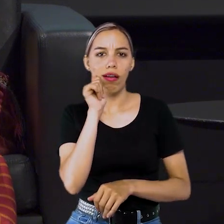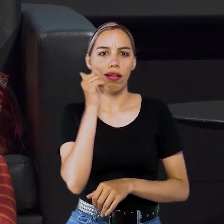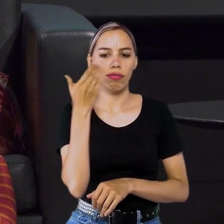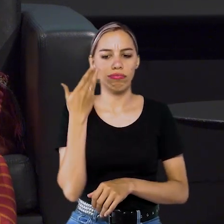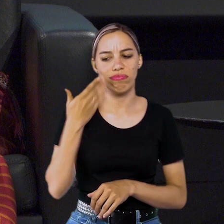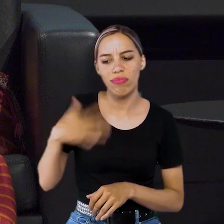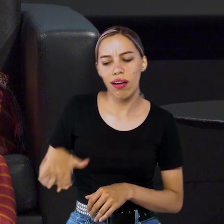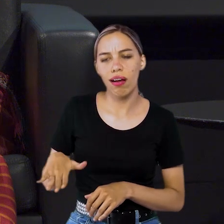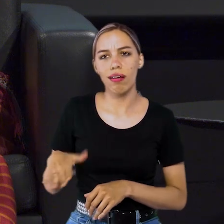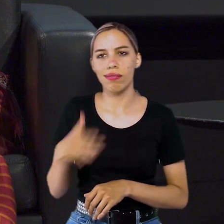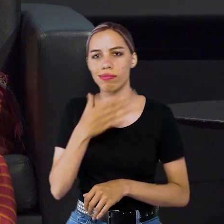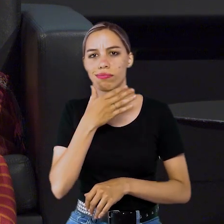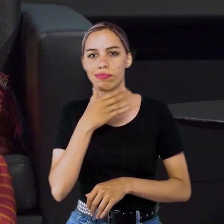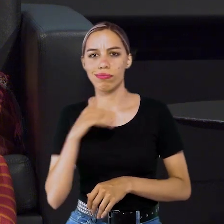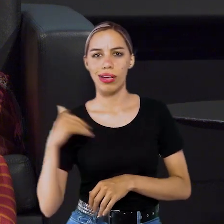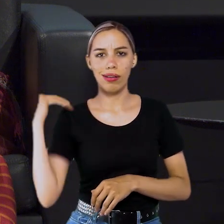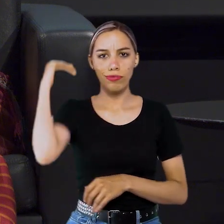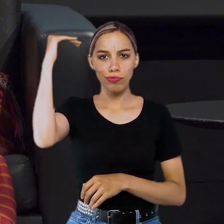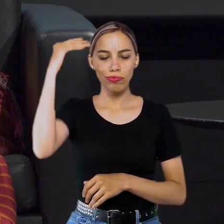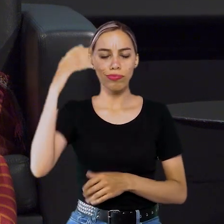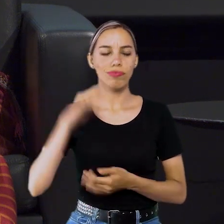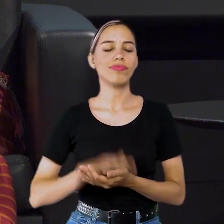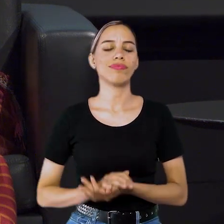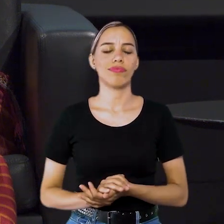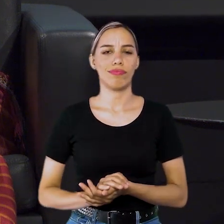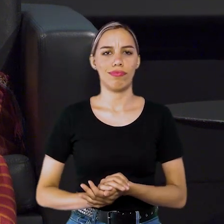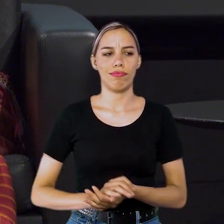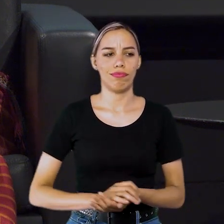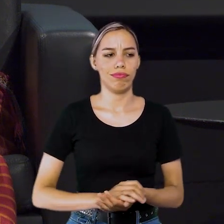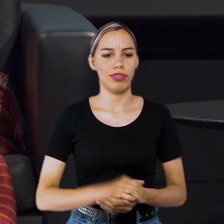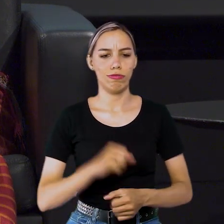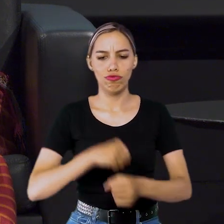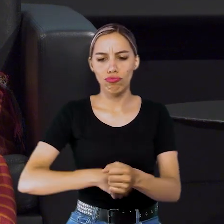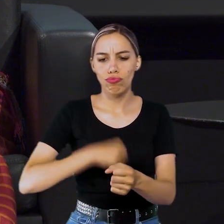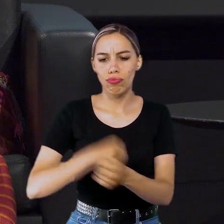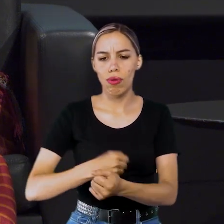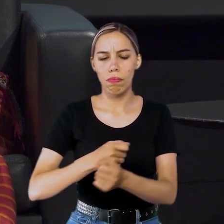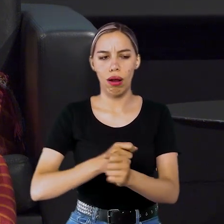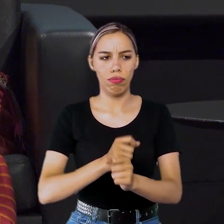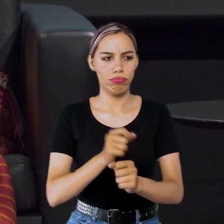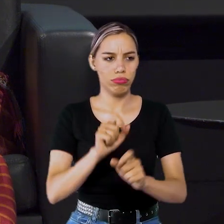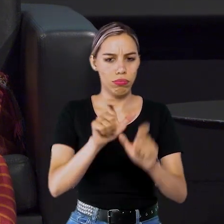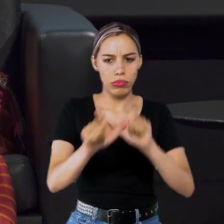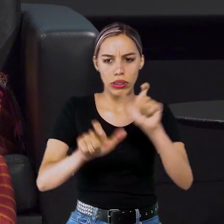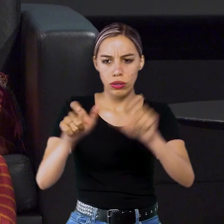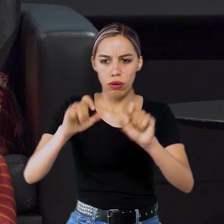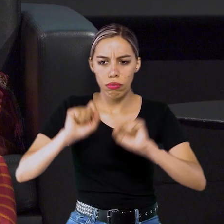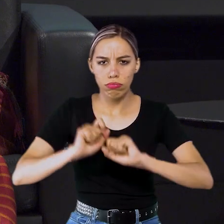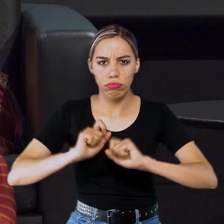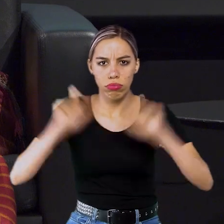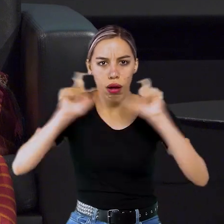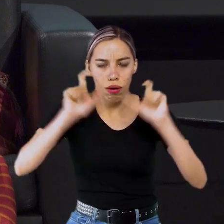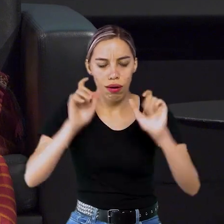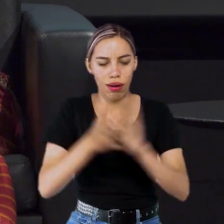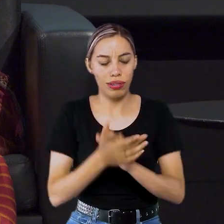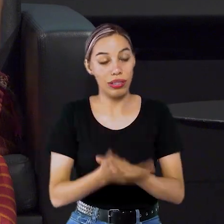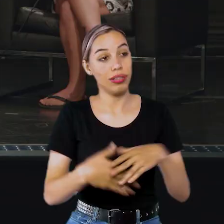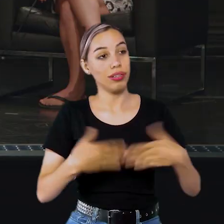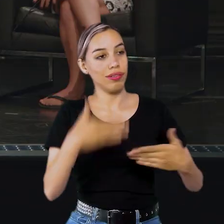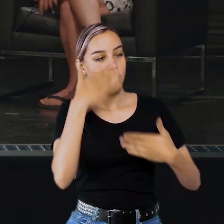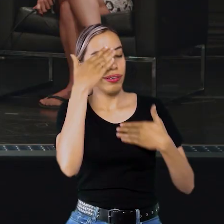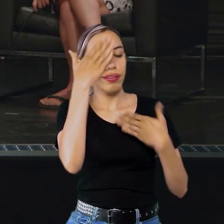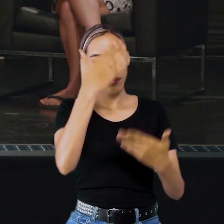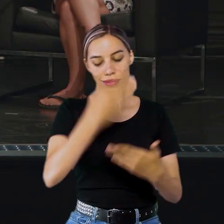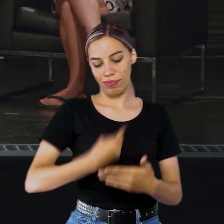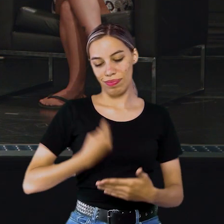aí provocando o mundo a acordar, né, a mudar esse mundo que está um tanto quanto descompassado. Gratidão por